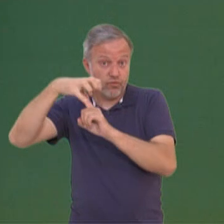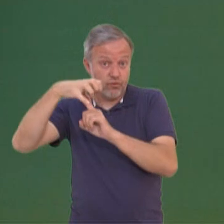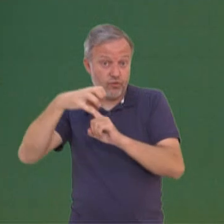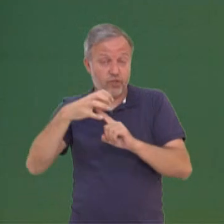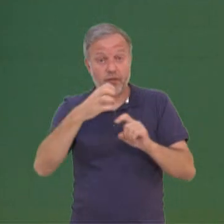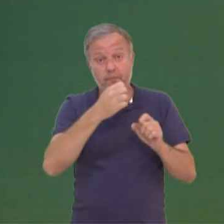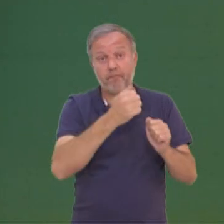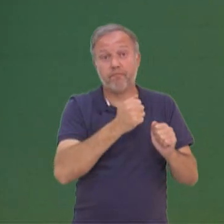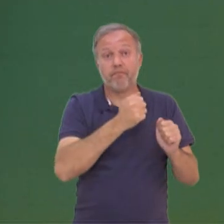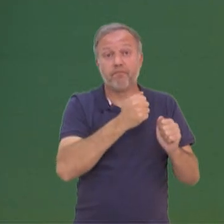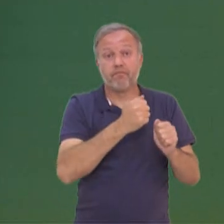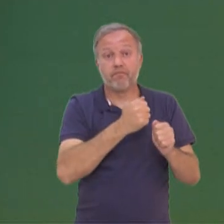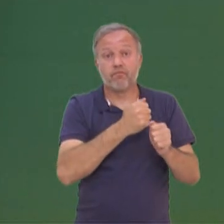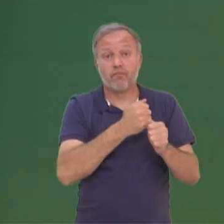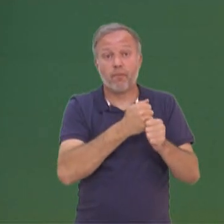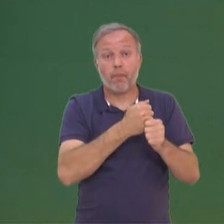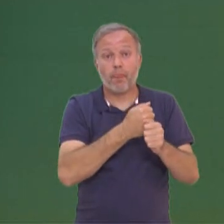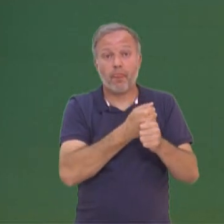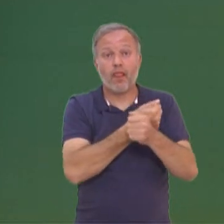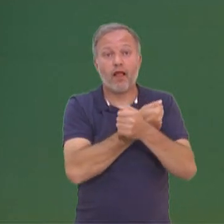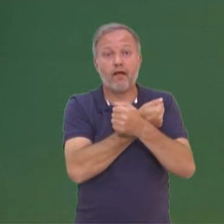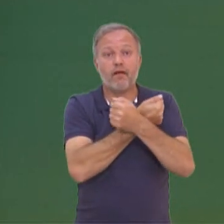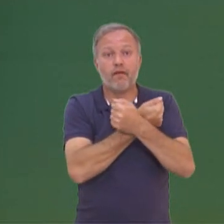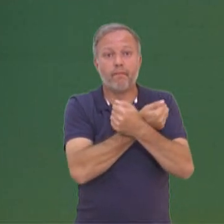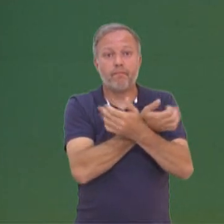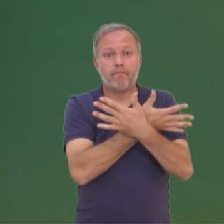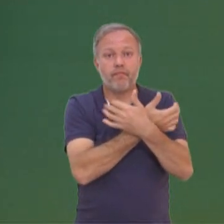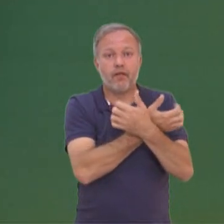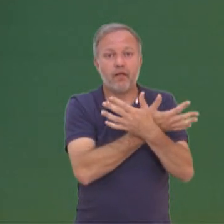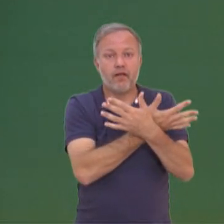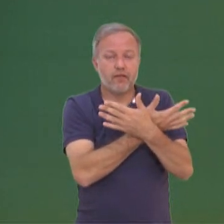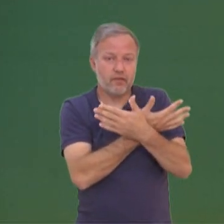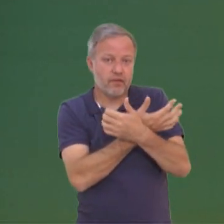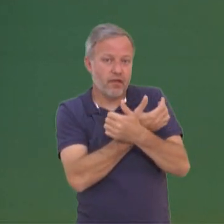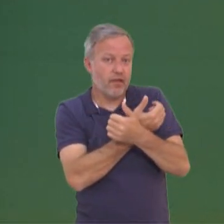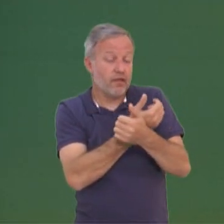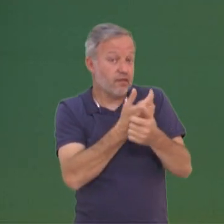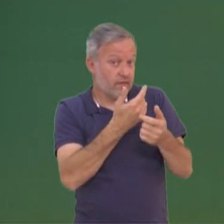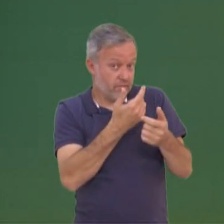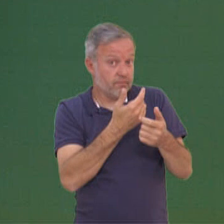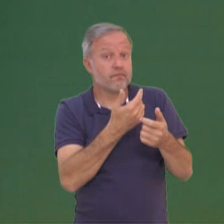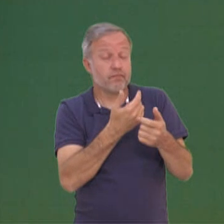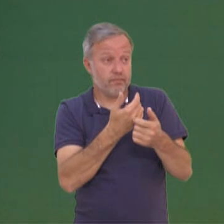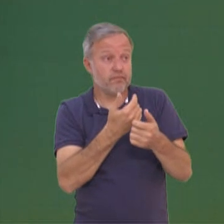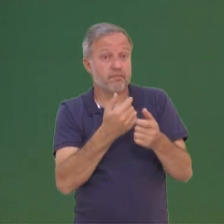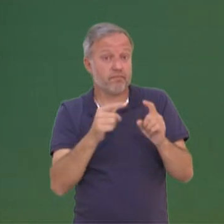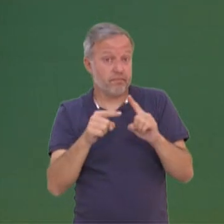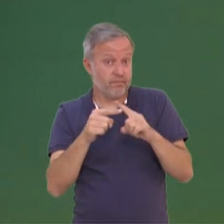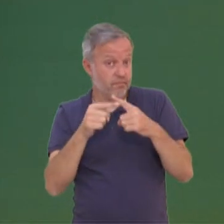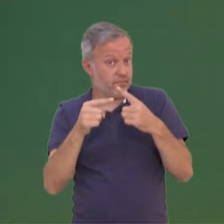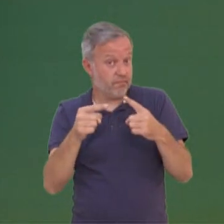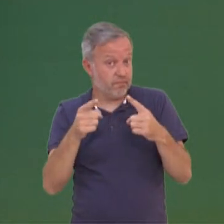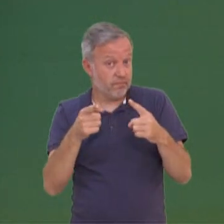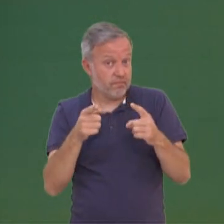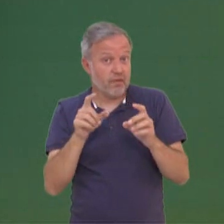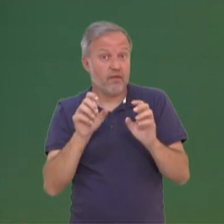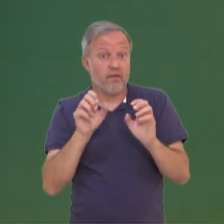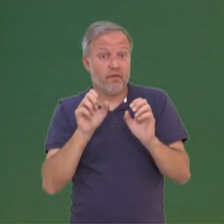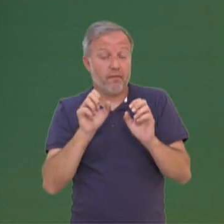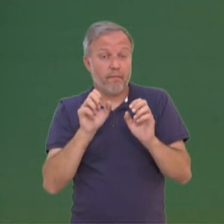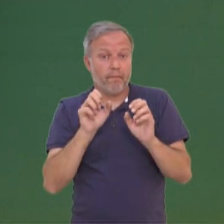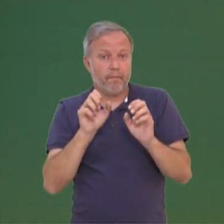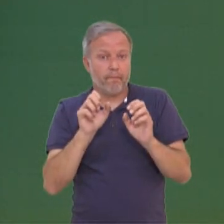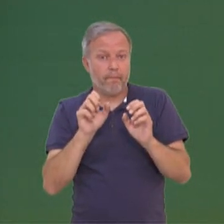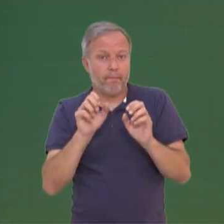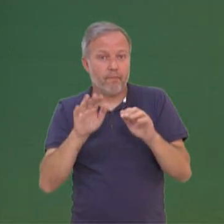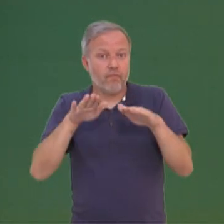grupos. Por muito tempo, a gente já viu, os fungos foram classificados como plantas, inclusive, pela questão da imobilidade